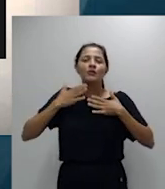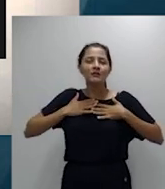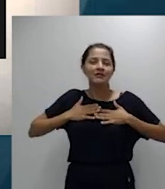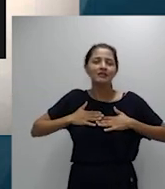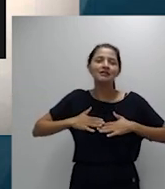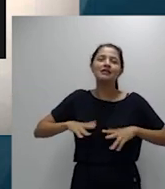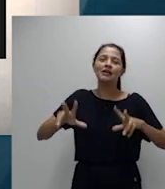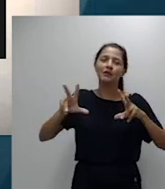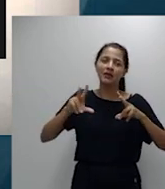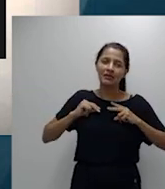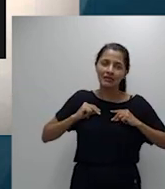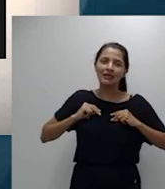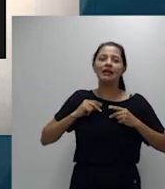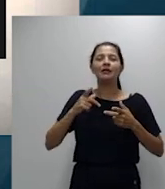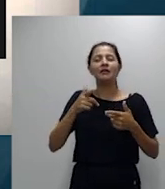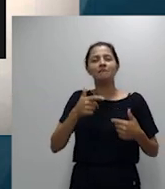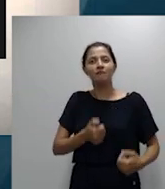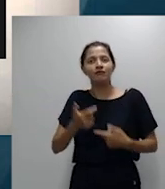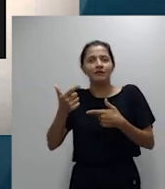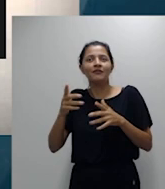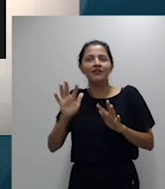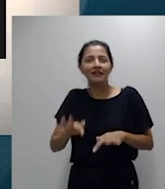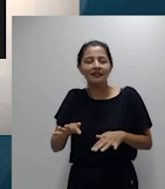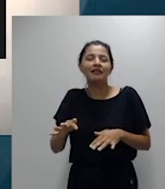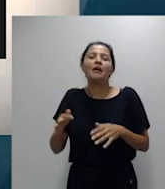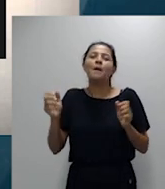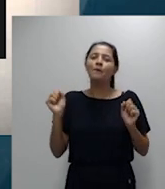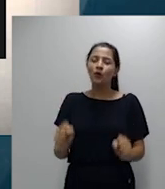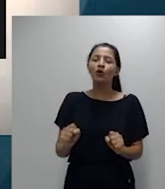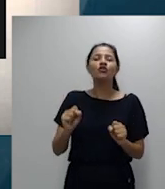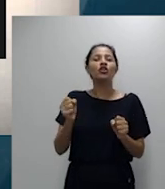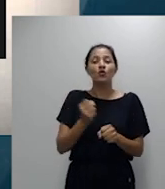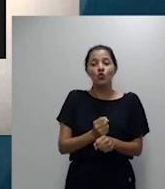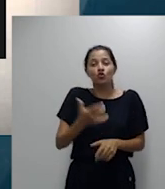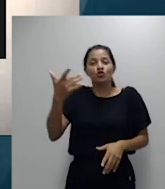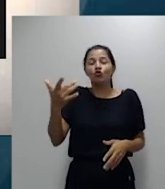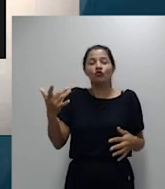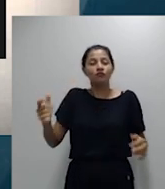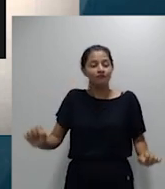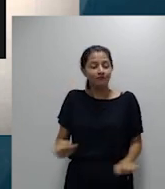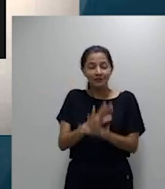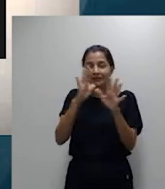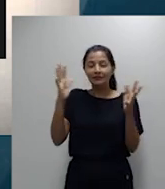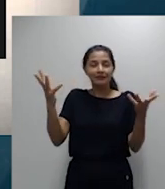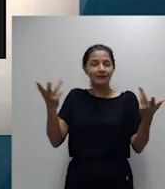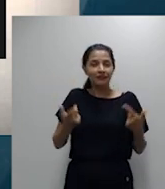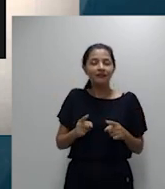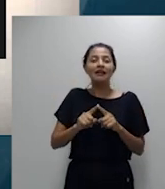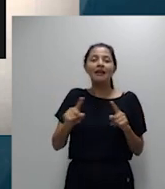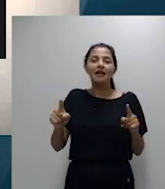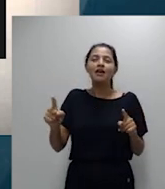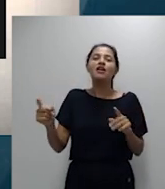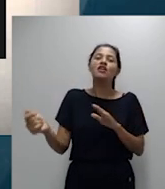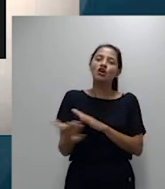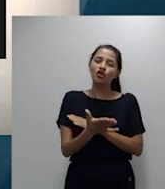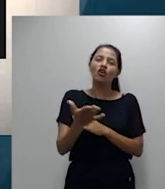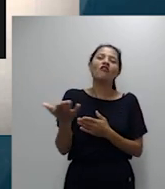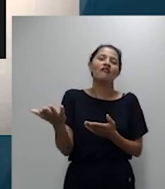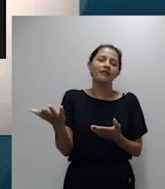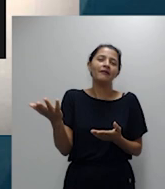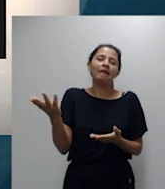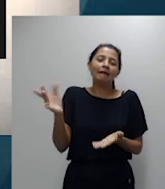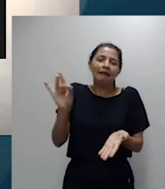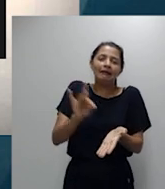após o réveillon um ano novo cheio de glória e com a nossa outra realidade que a normal né